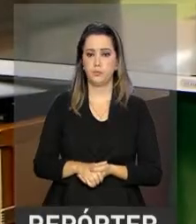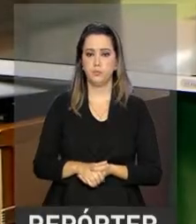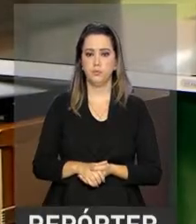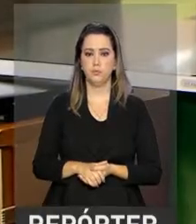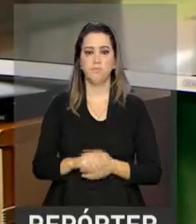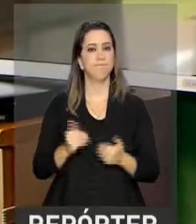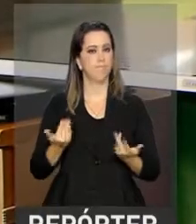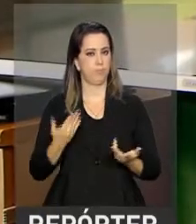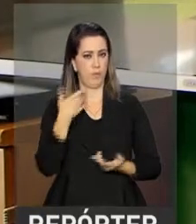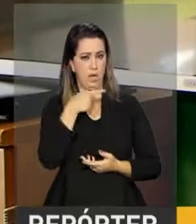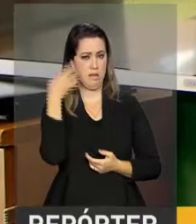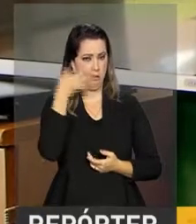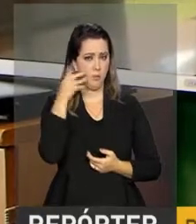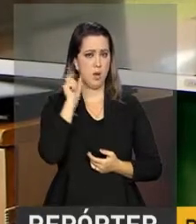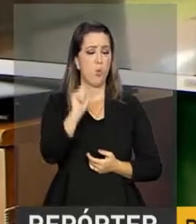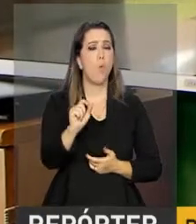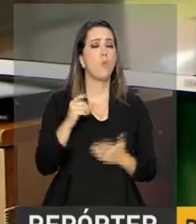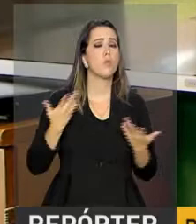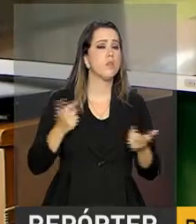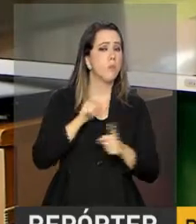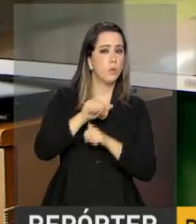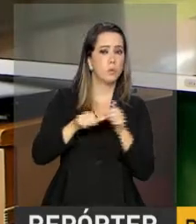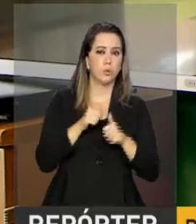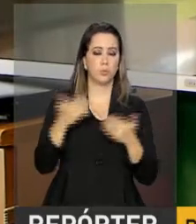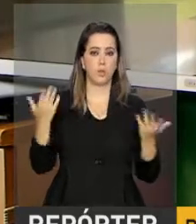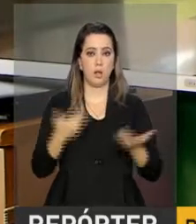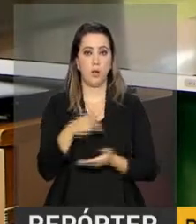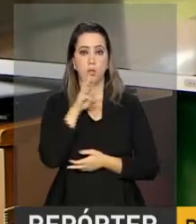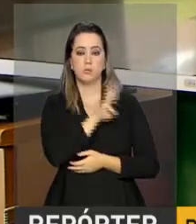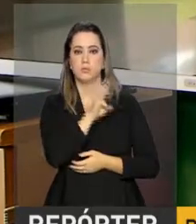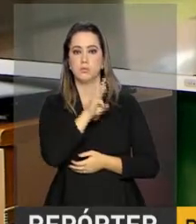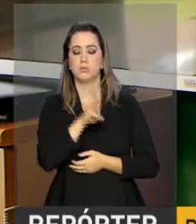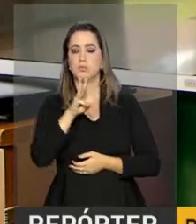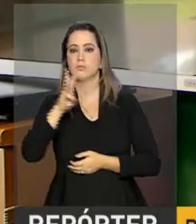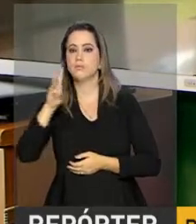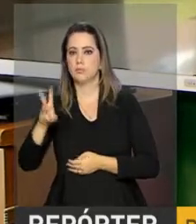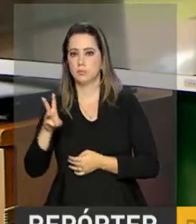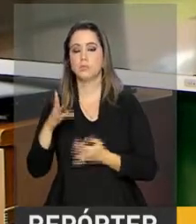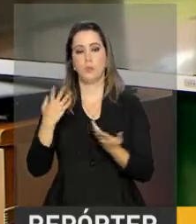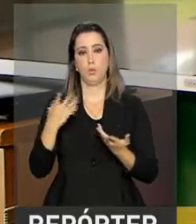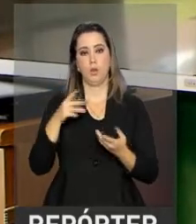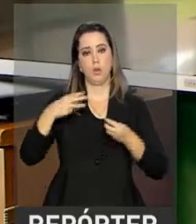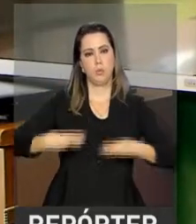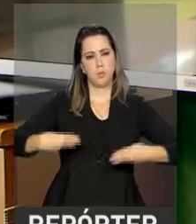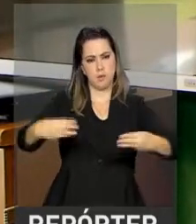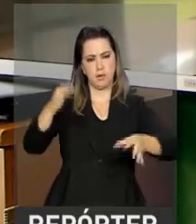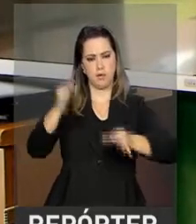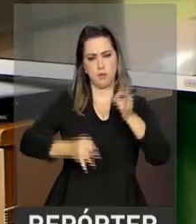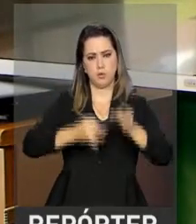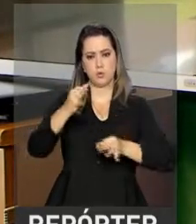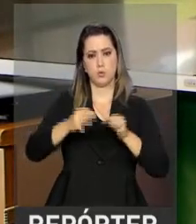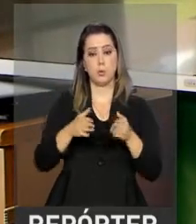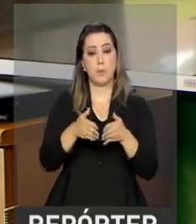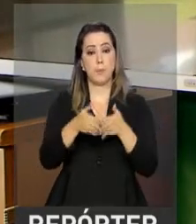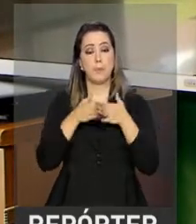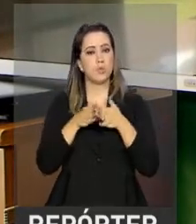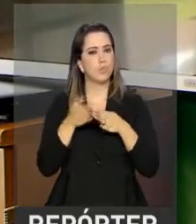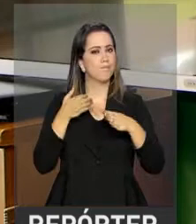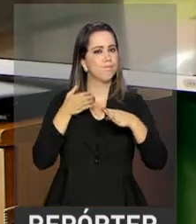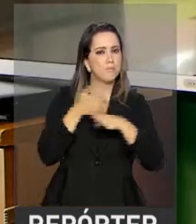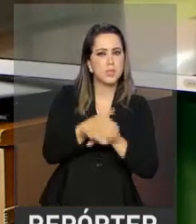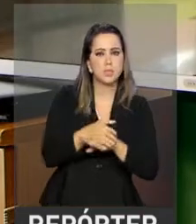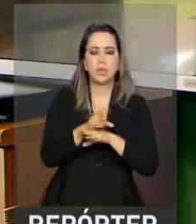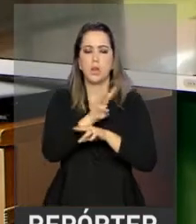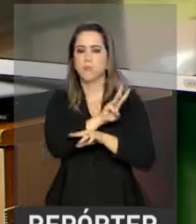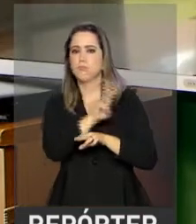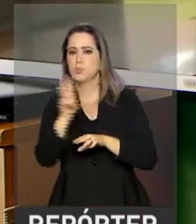mudou ele vai por meio do protocolo eletrônico que ele acesse o nosso site do ministério difícil fazer o pedido diretamente pelo